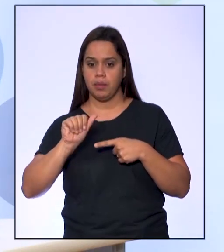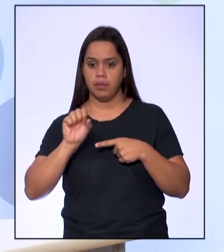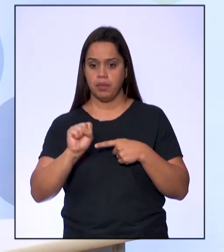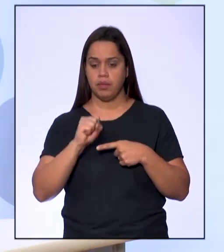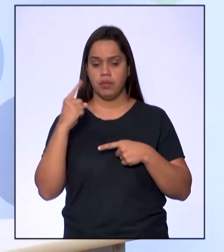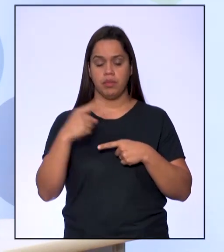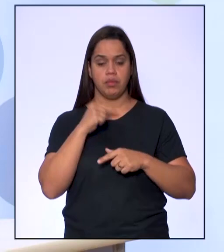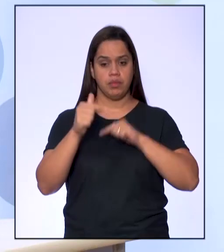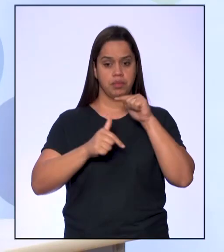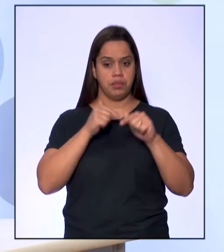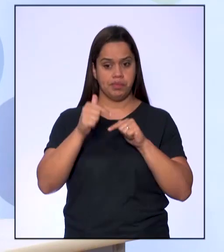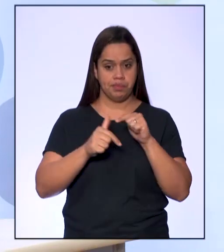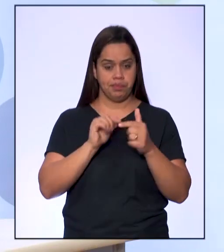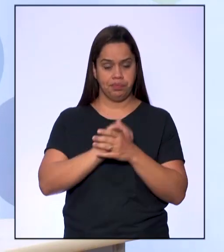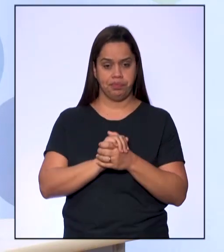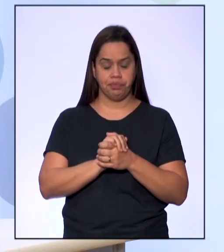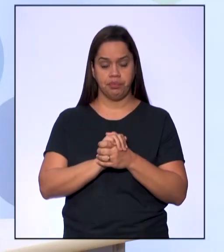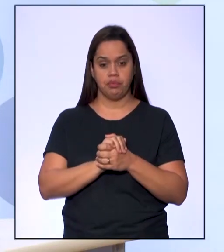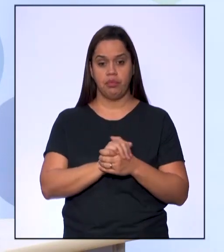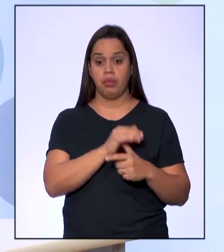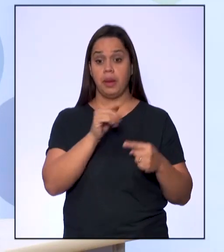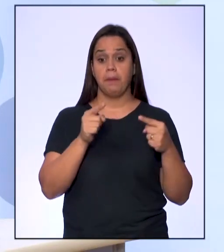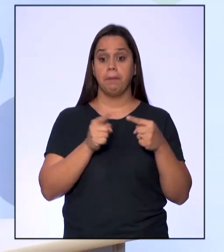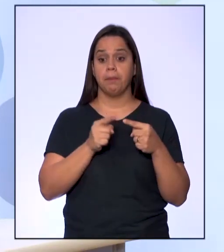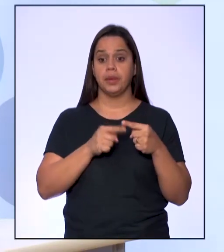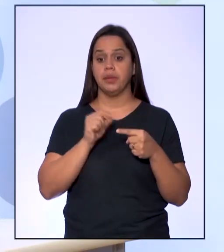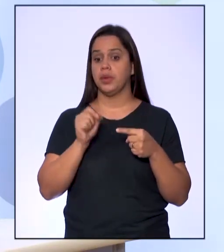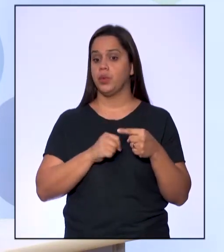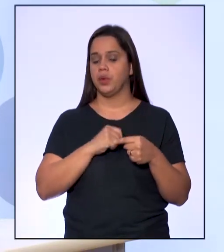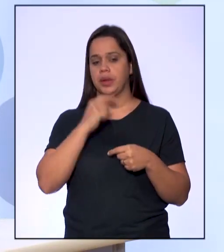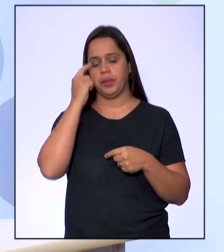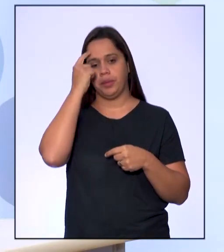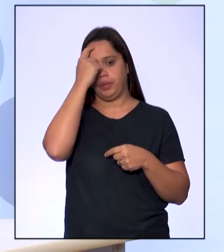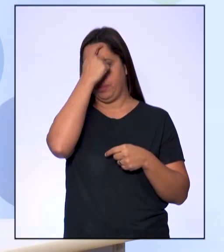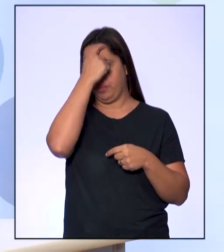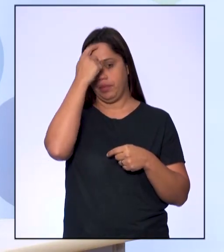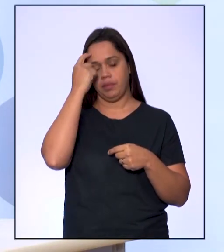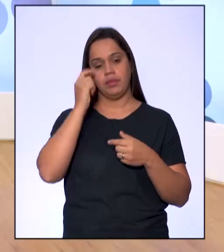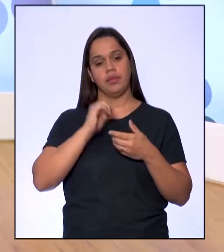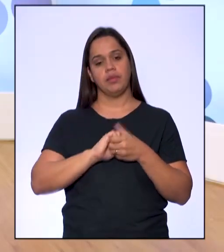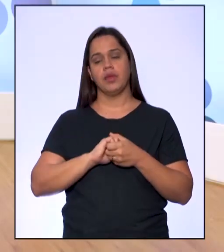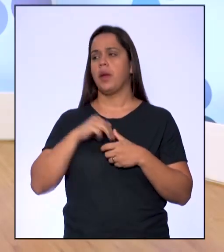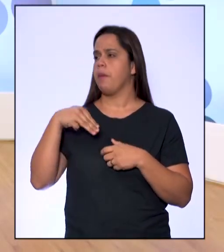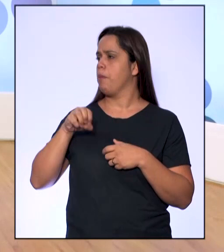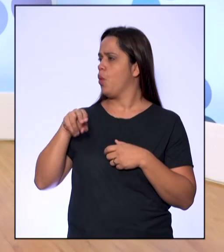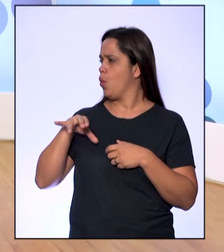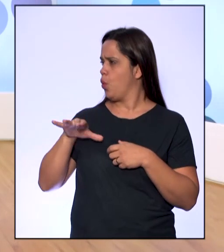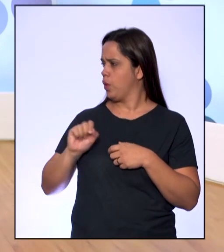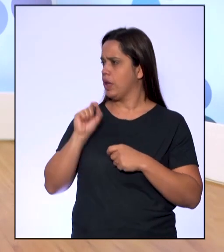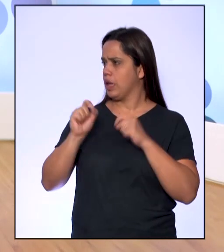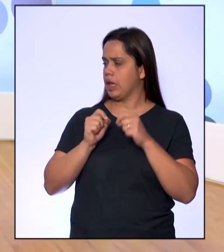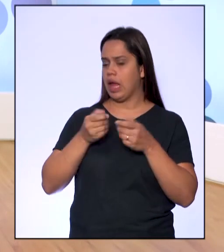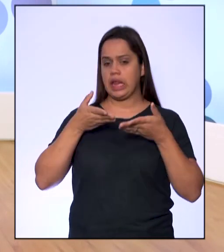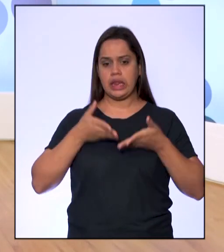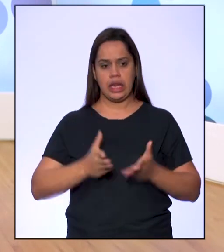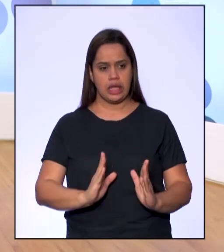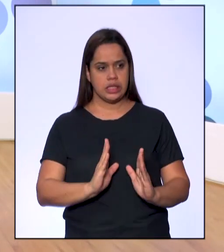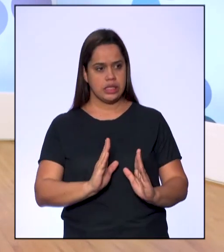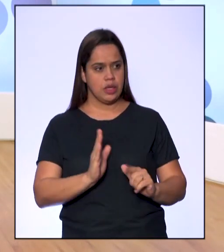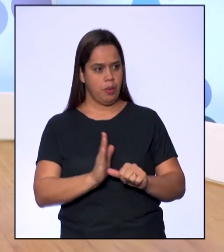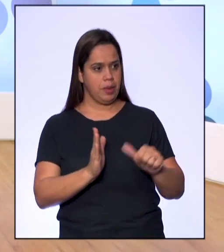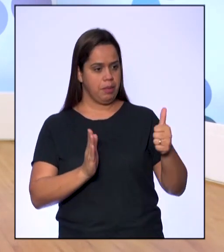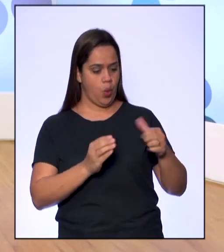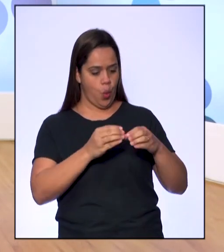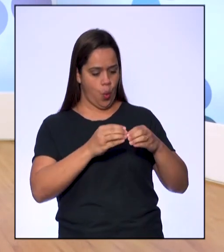bem. Primeiro lugar, vamos lá. Mônica, quem nasceu primeiro, o ovo ou a